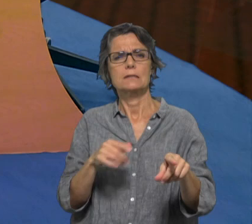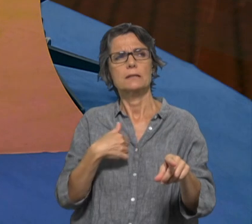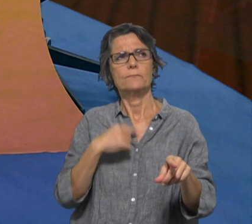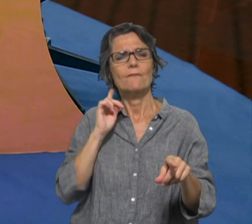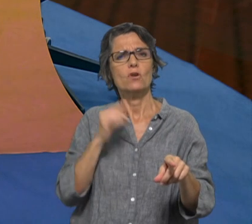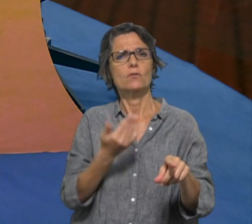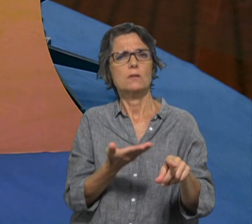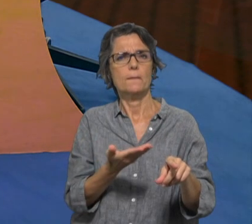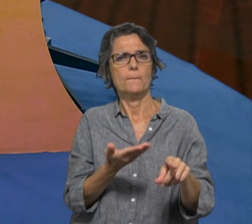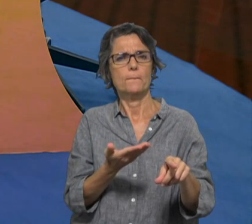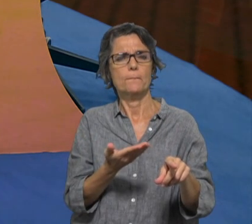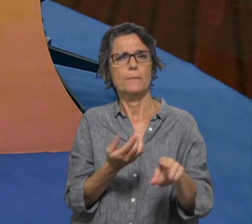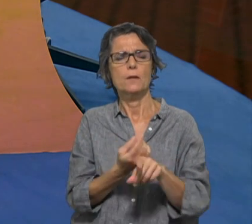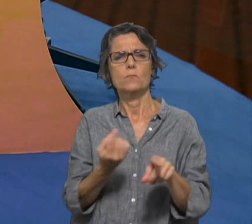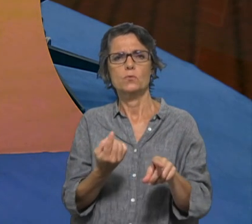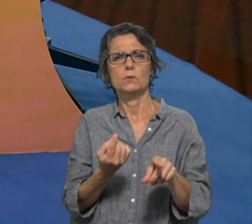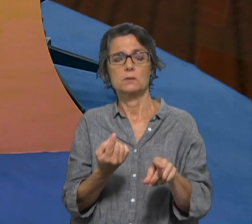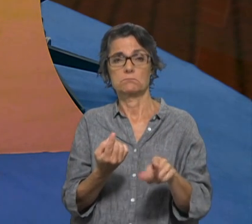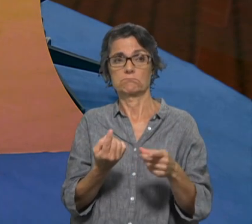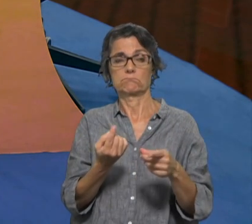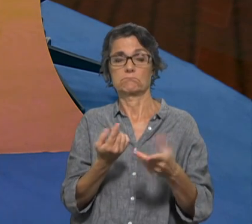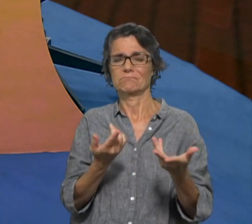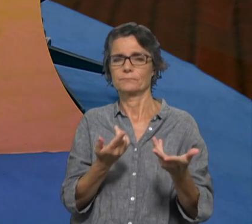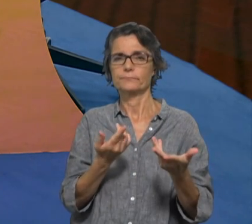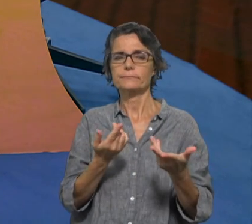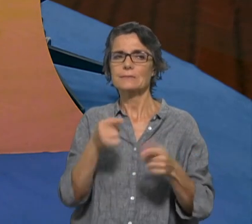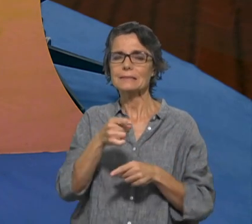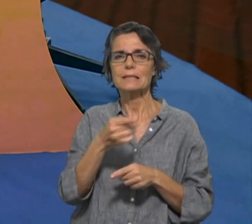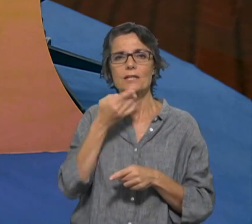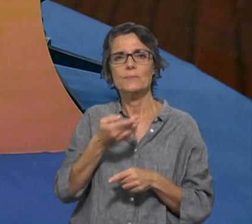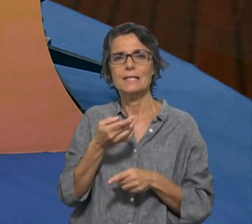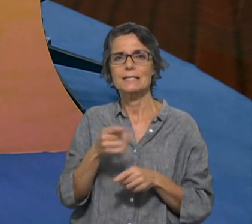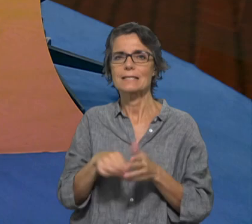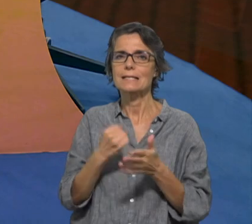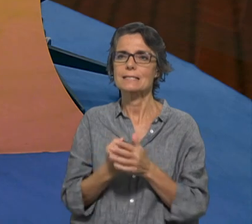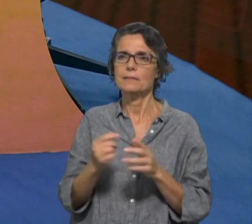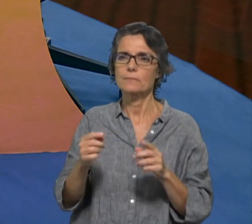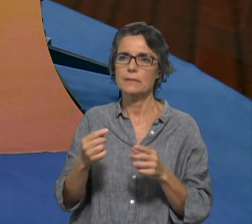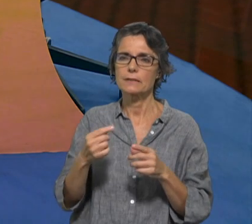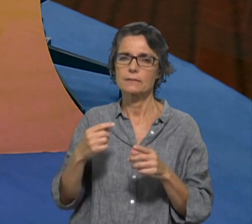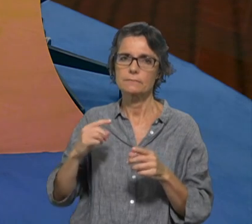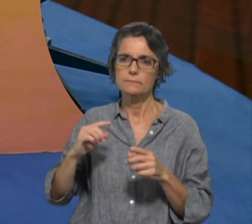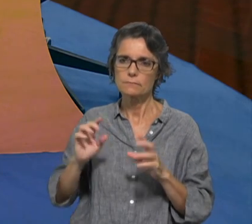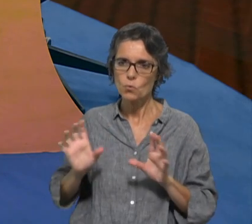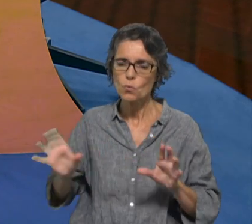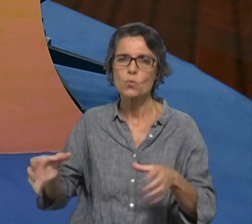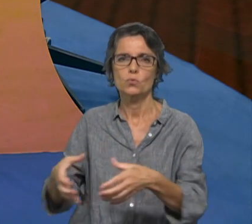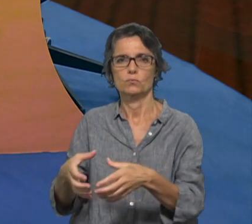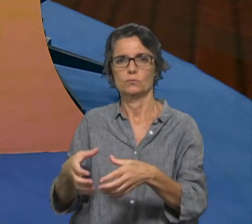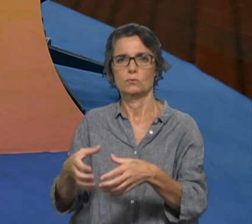dimensões. Ninguém faz uma experiência sozinho de encontro com Jesus. É sempre uma